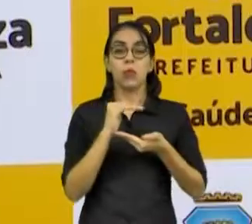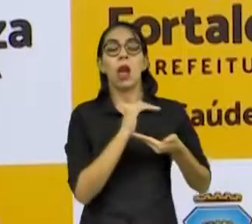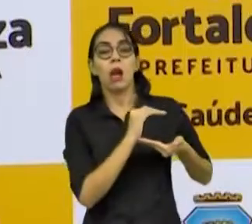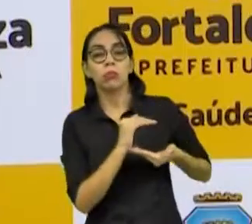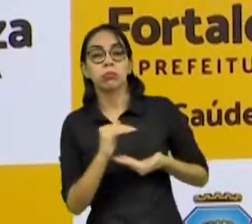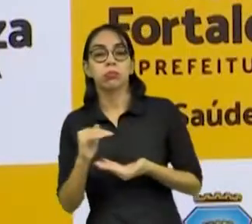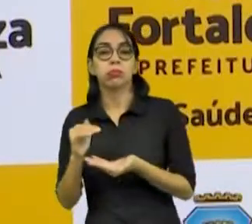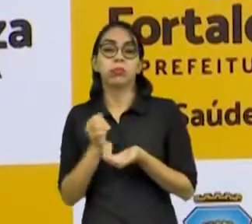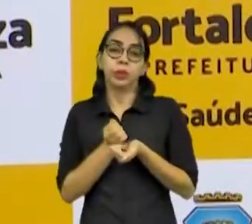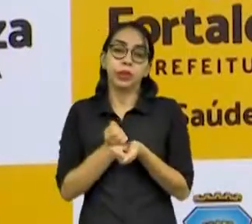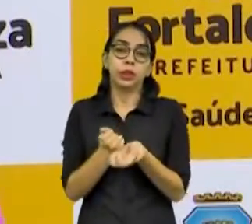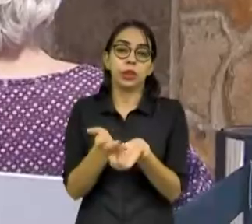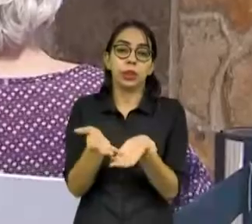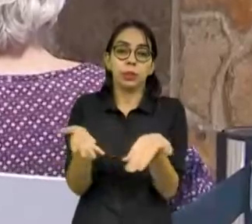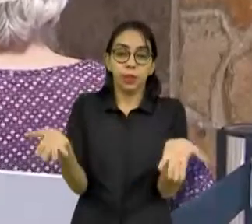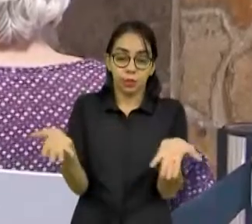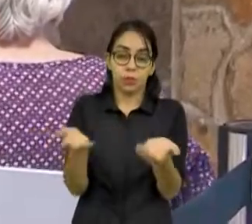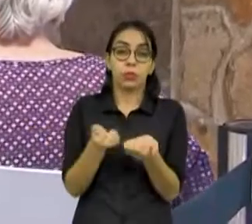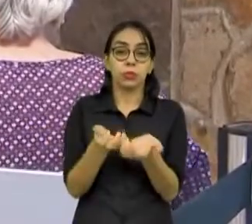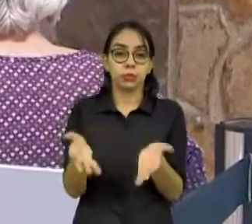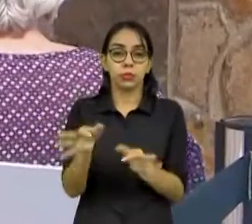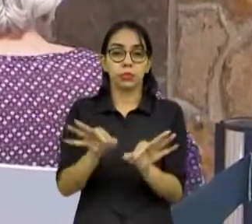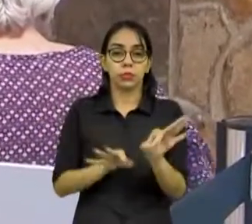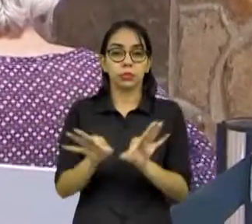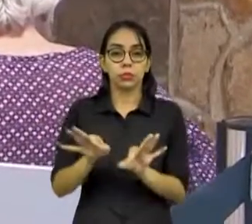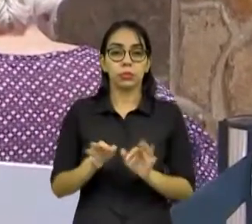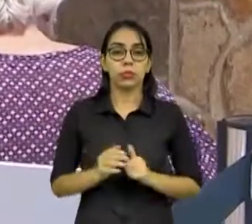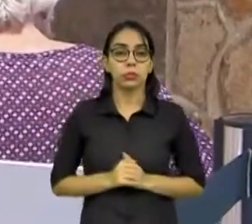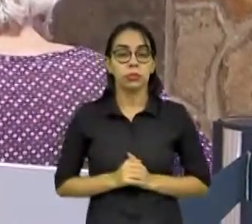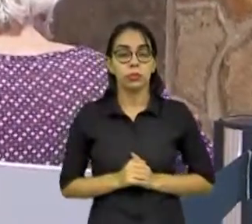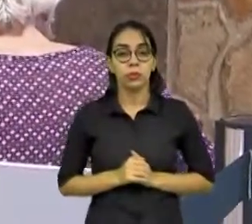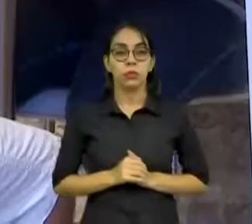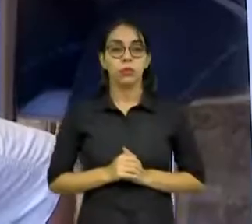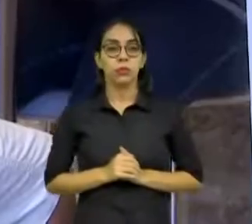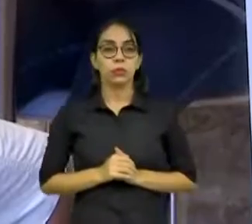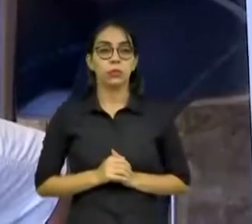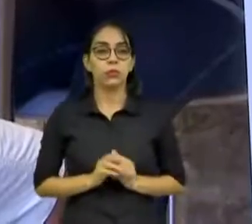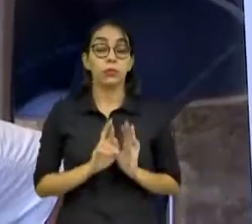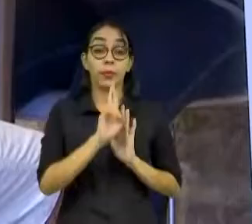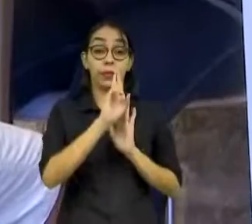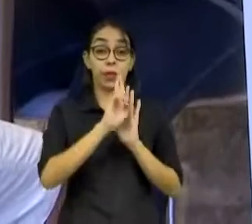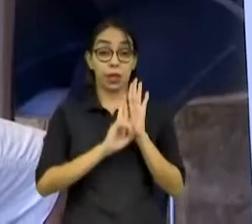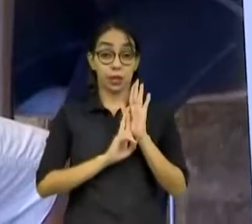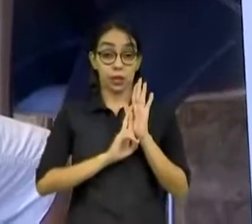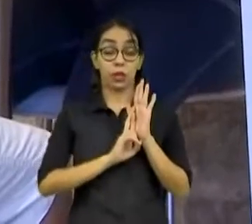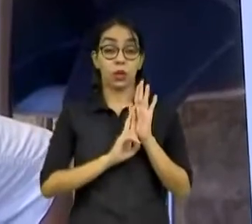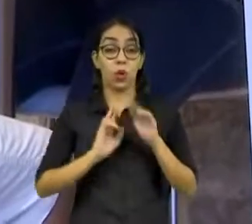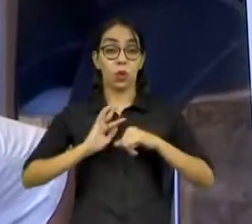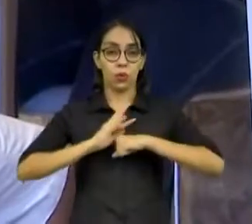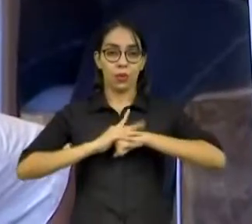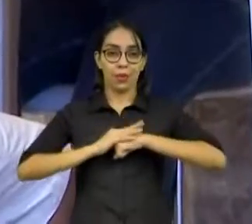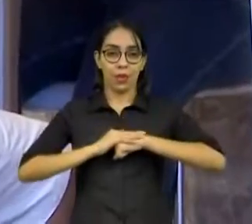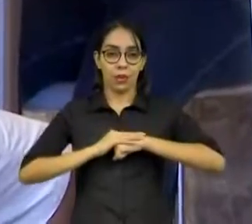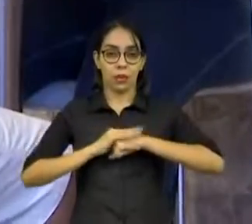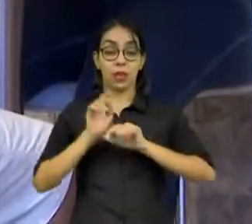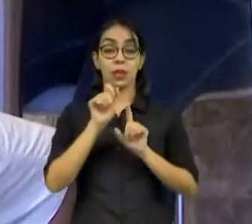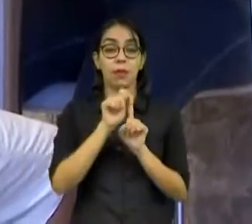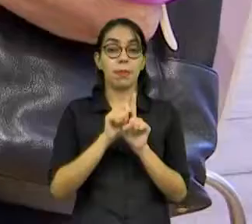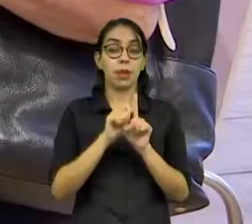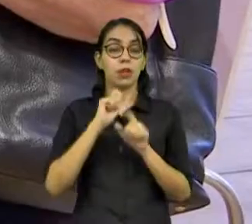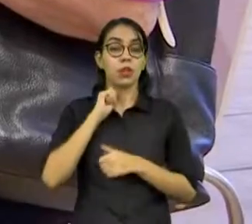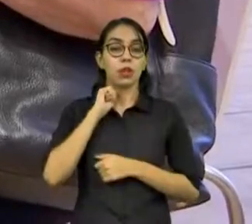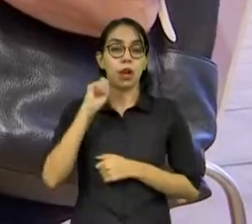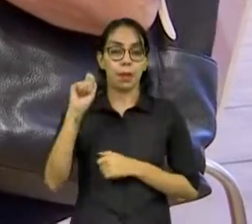faltosos, aplicando a D4. De acordo com o boletim epidemiológico, o mês de abril apresentou a menor taxa